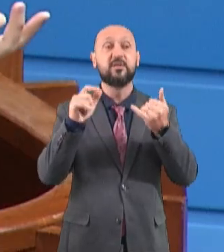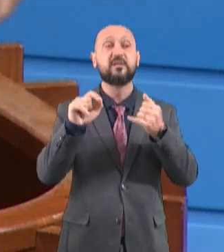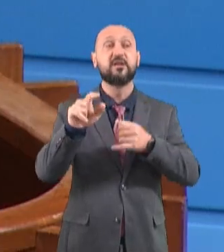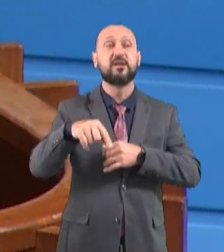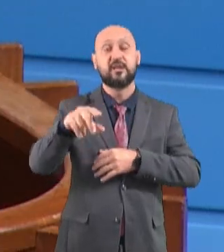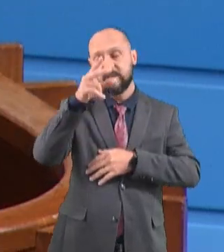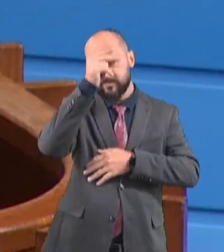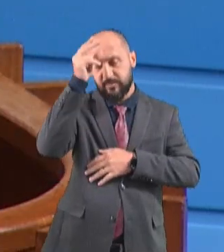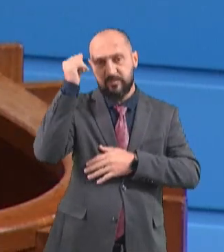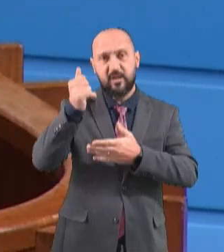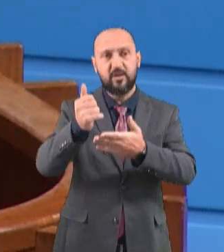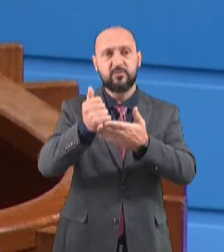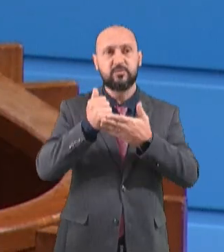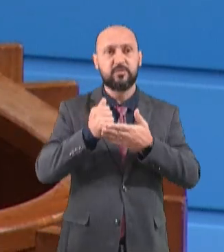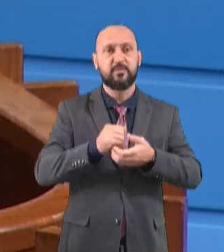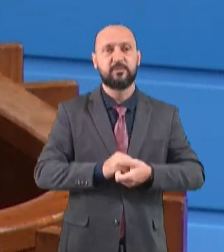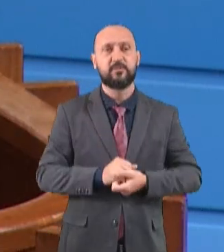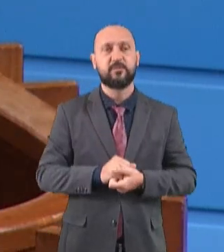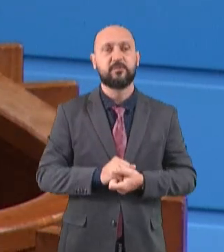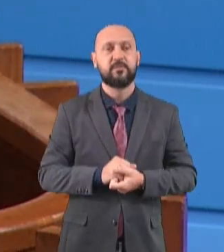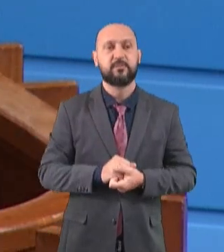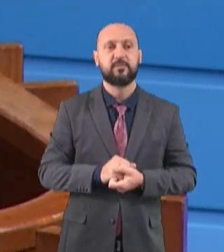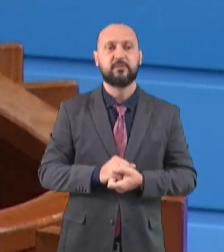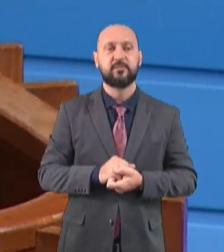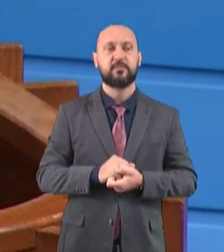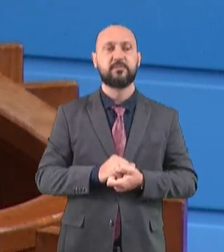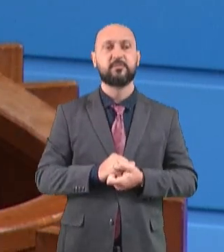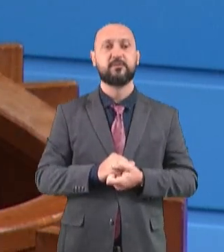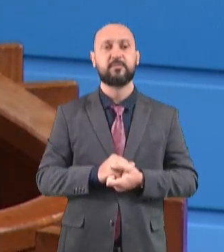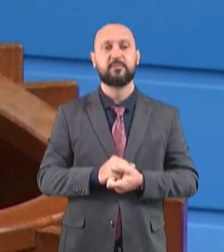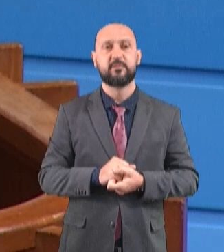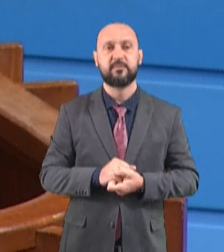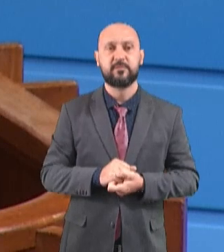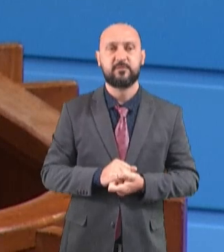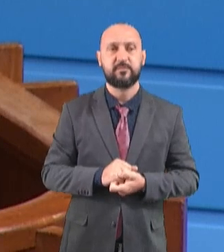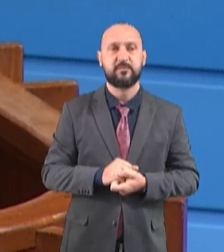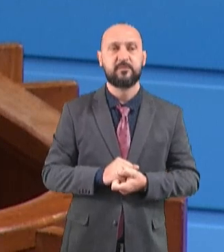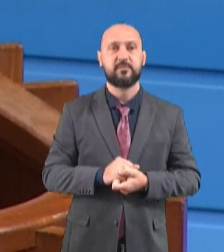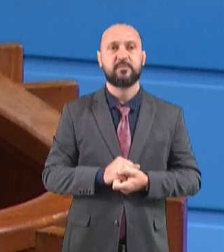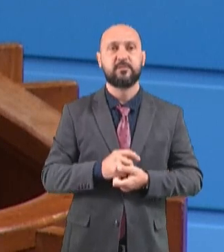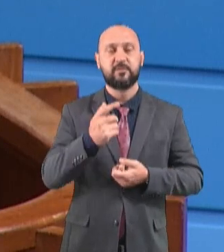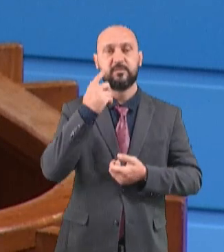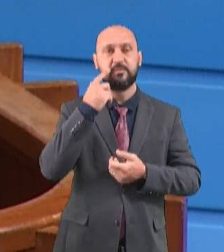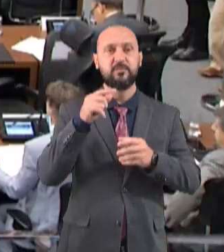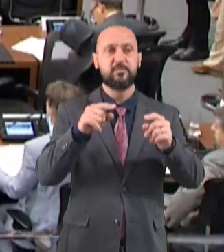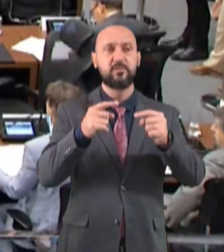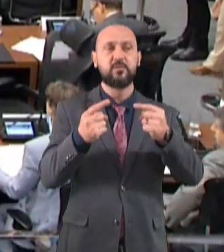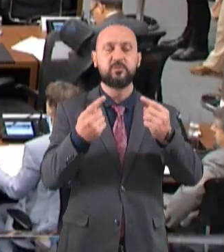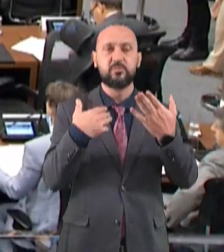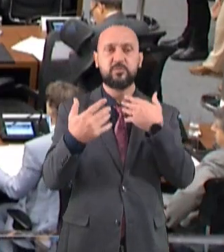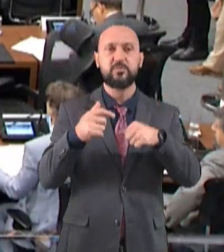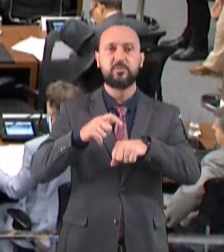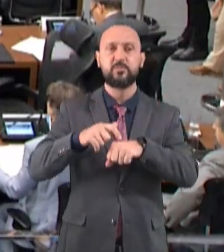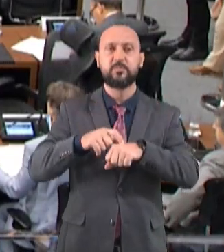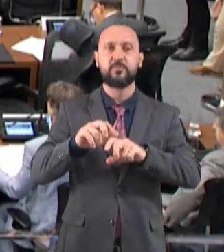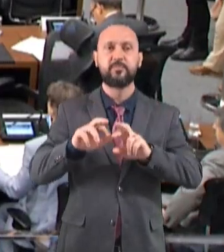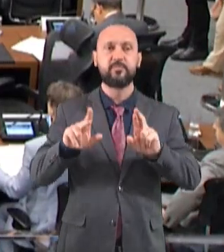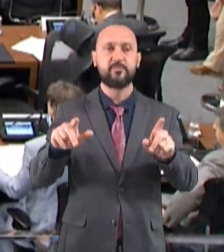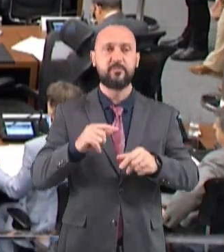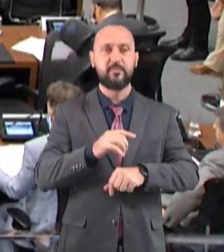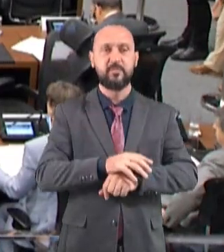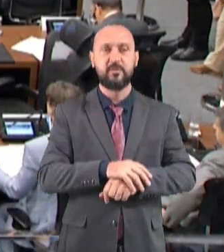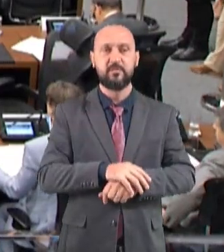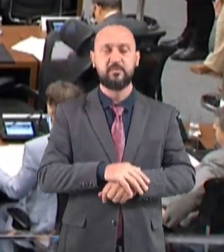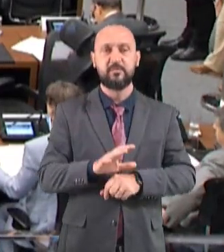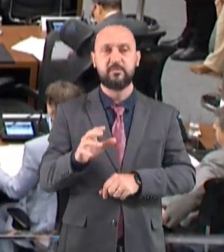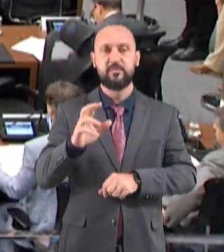daqueles prefeitos que ajudaram Presidente, a candidatura. nós não estamos na fase do requerimento ainda, ele está mudando, ele está discutindo uma situação e está apresentando O outra.